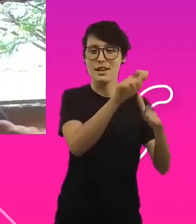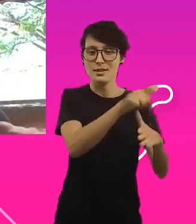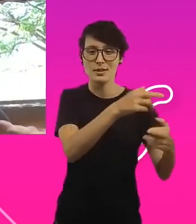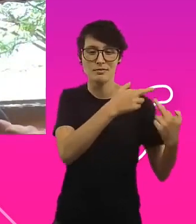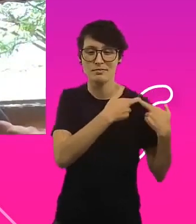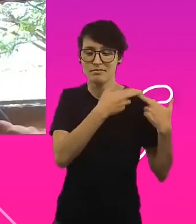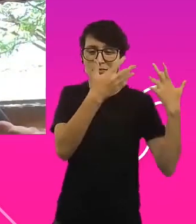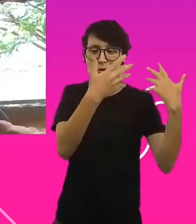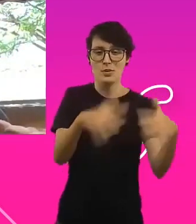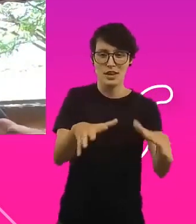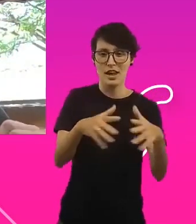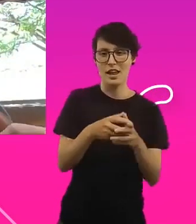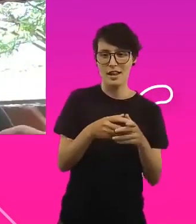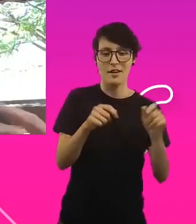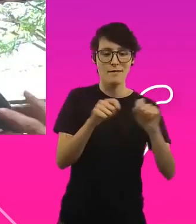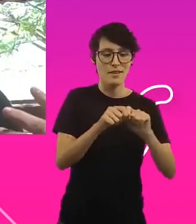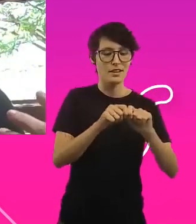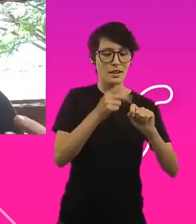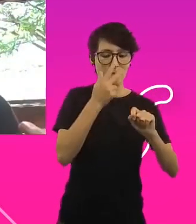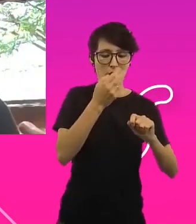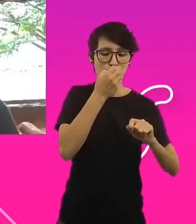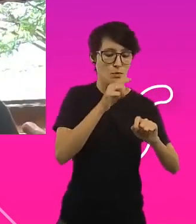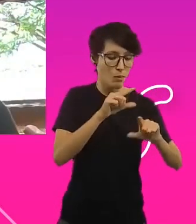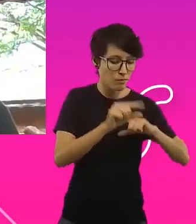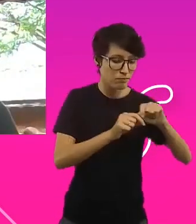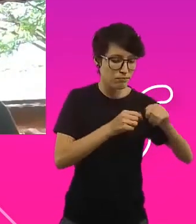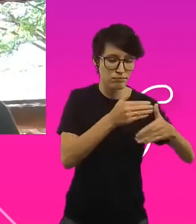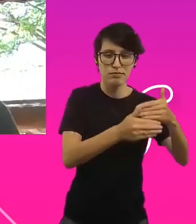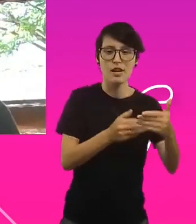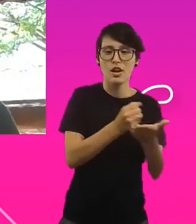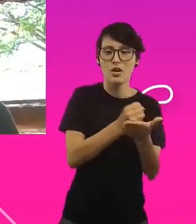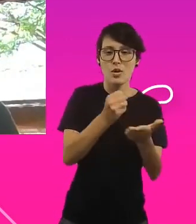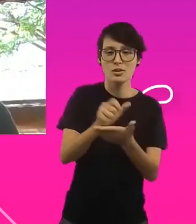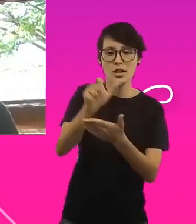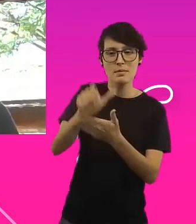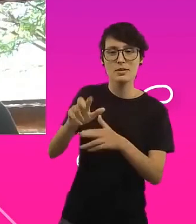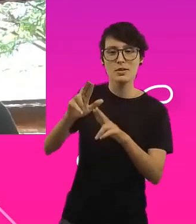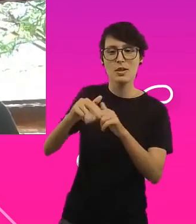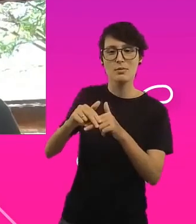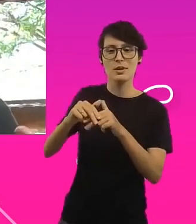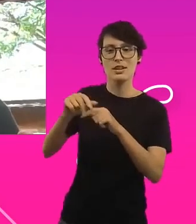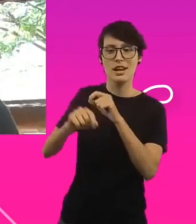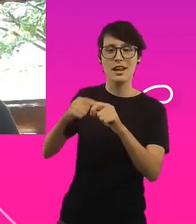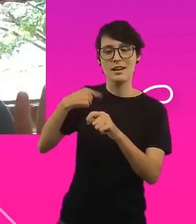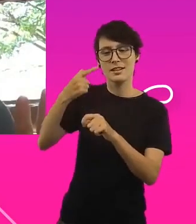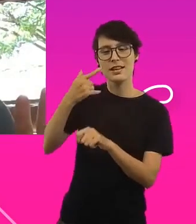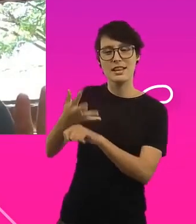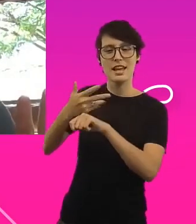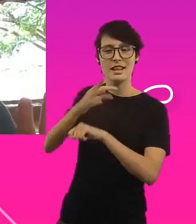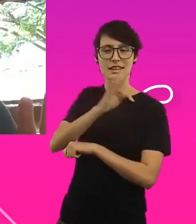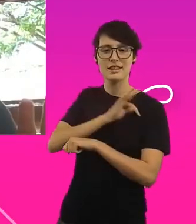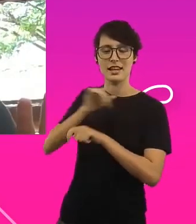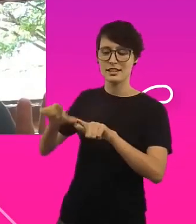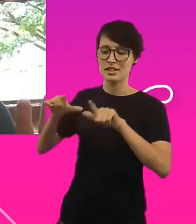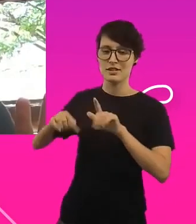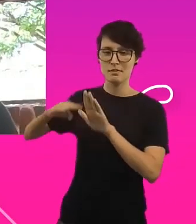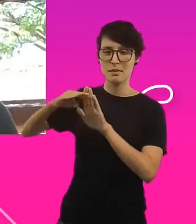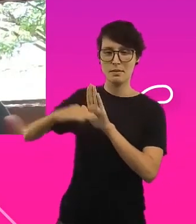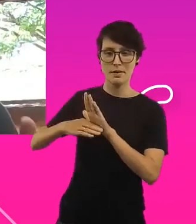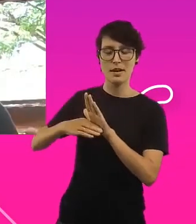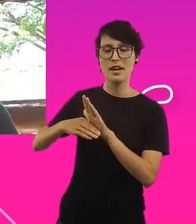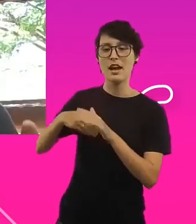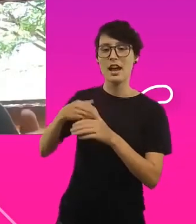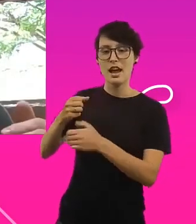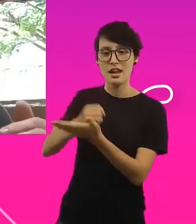melhor processo seletivo e elas contratam as pessoas pelas habilidades técnicas que elas têm. E aí eu contrato a pessoa pela habilidade técnica